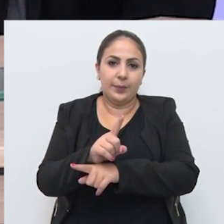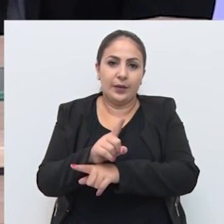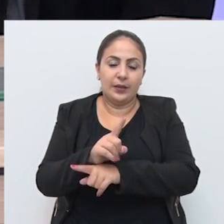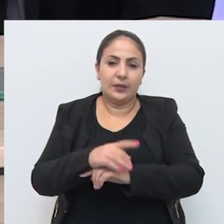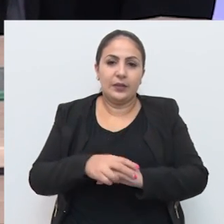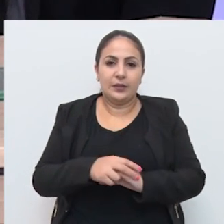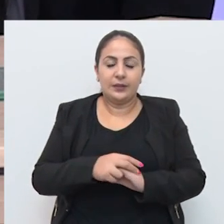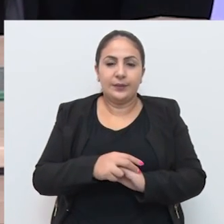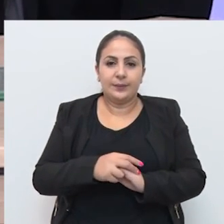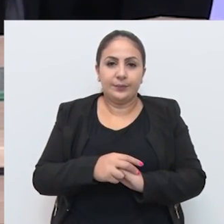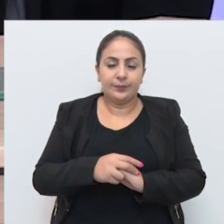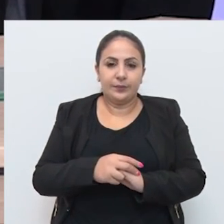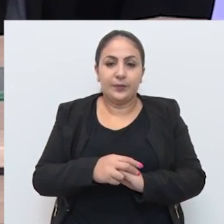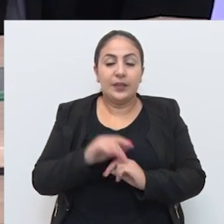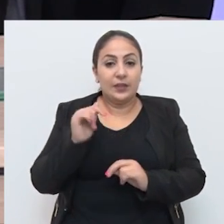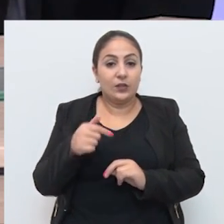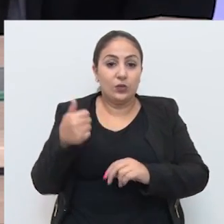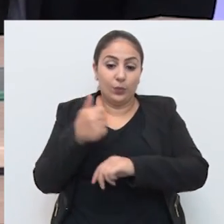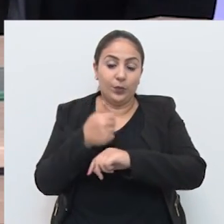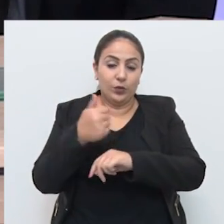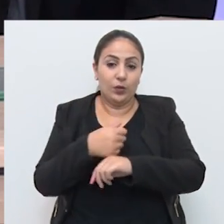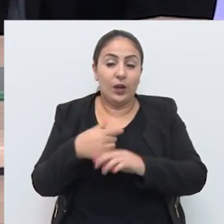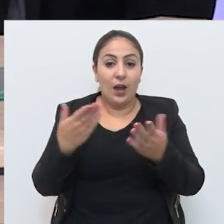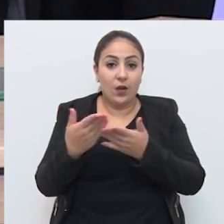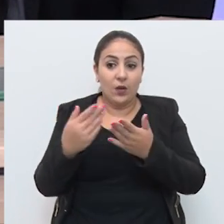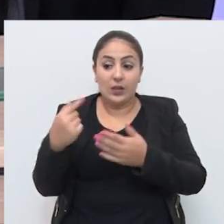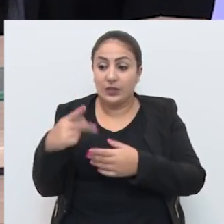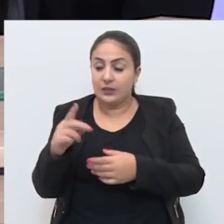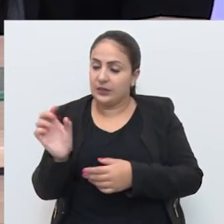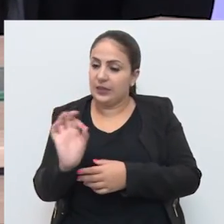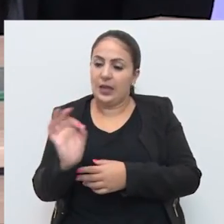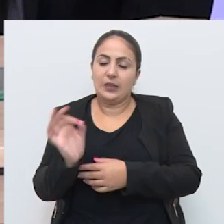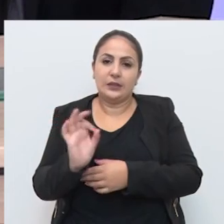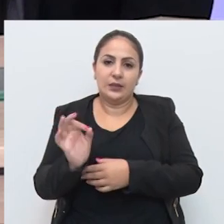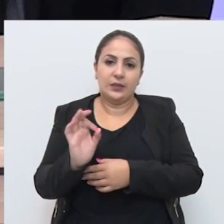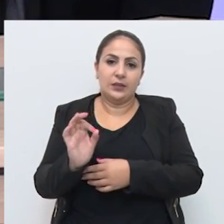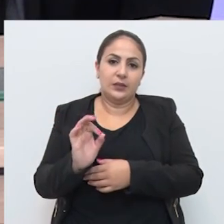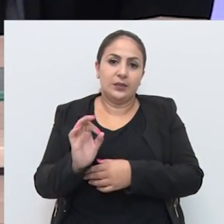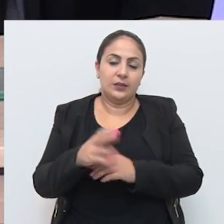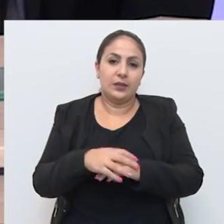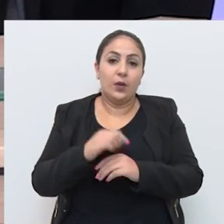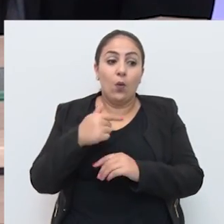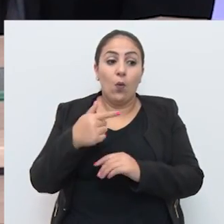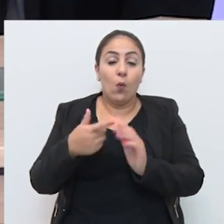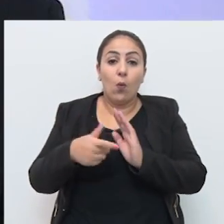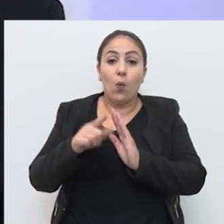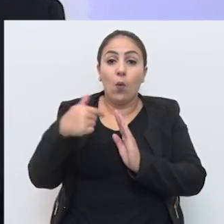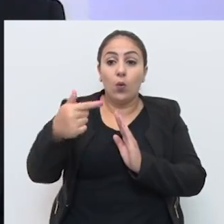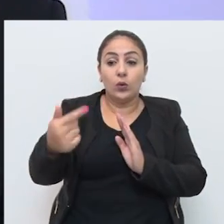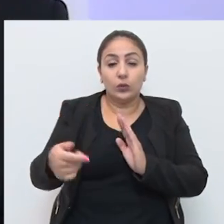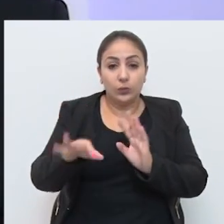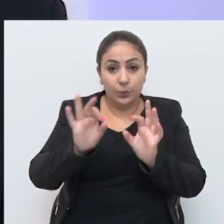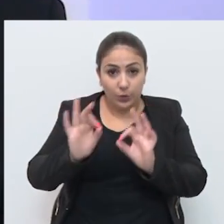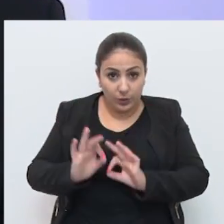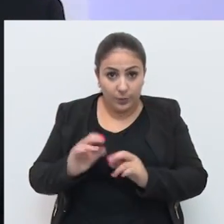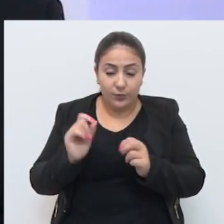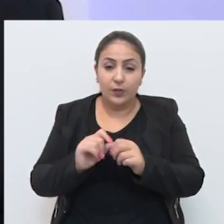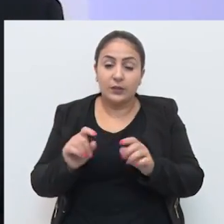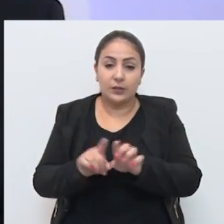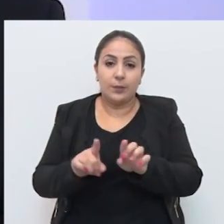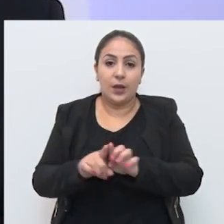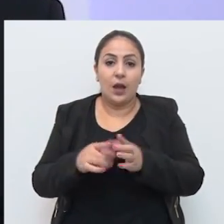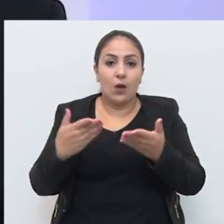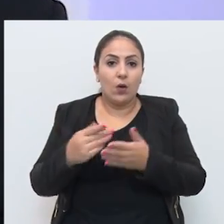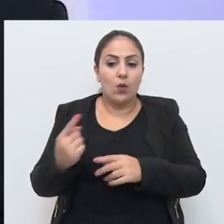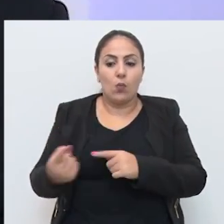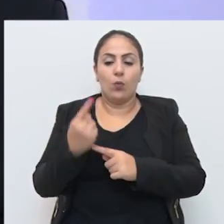Esse aplicativo substitui esse programa e substitui os antigos programas móveis. Tinham vários programas anteriores que faziam as declarações de vários tipos e agora